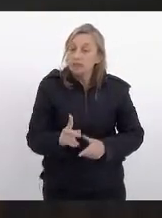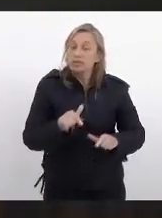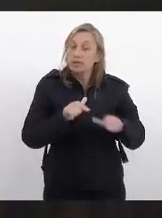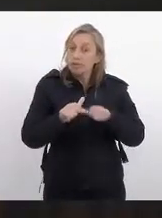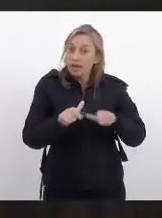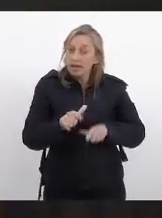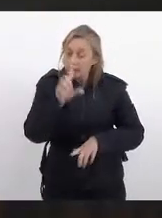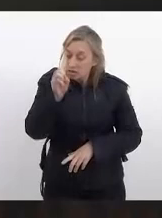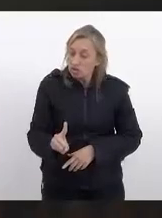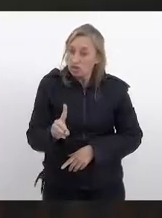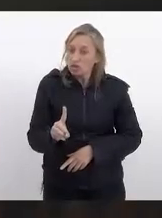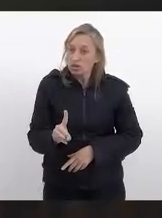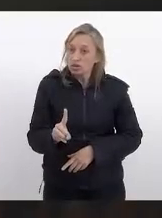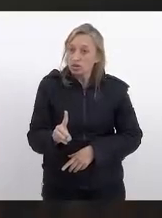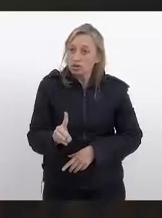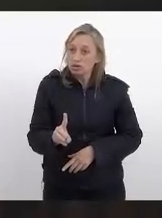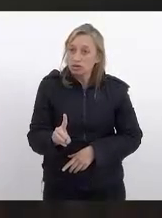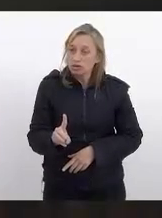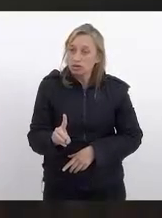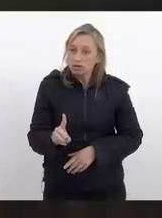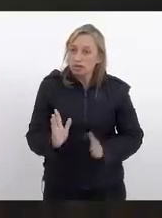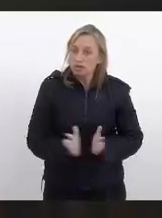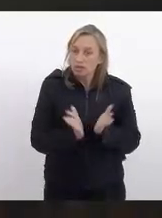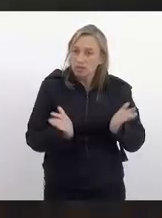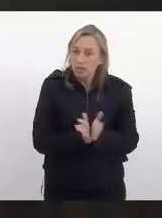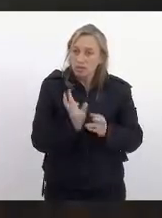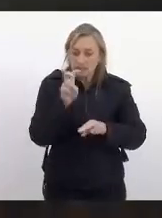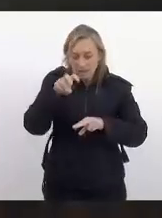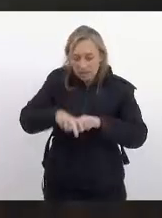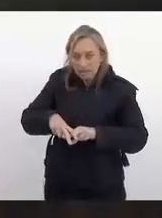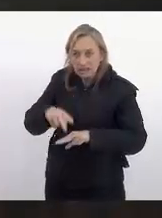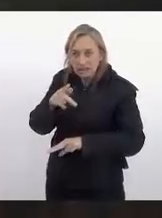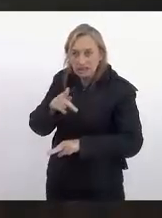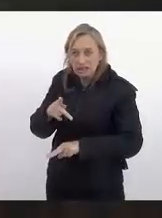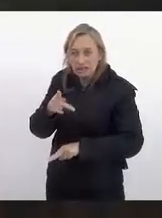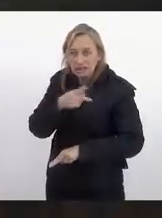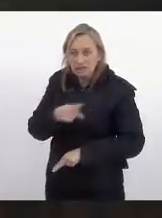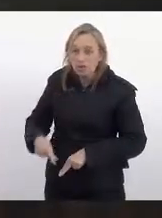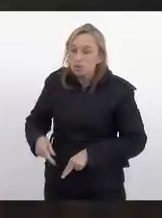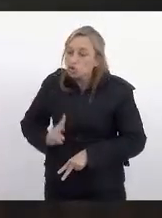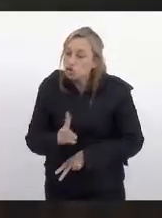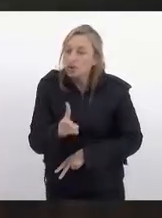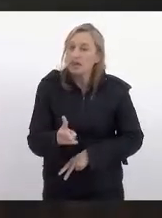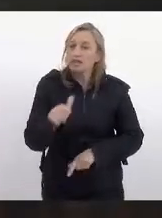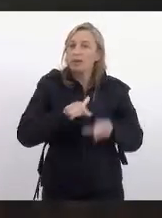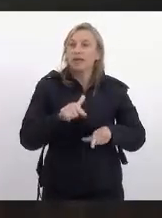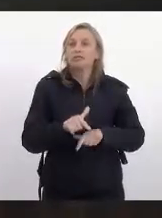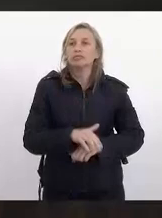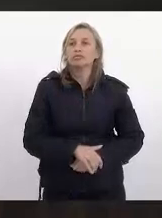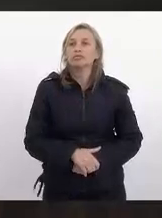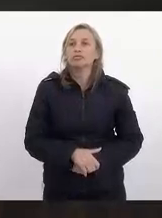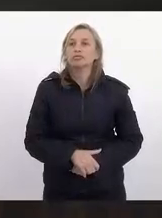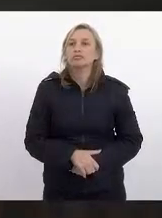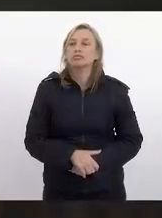trabalhei direito desde a minha pobreza e sentada nessa cadeira continuarei trabalhando é